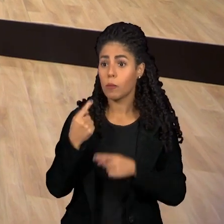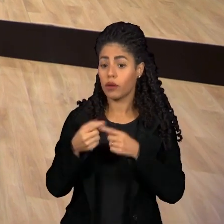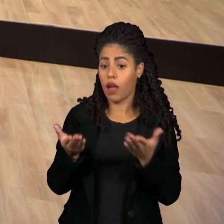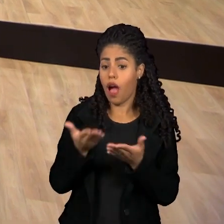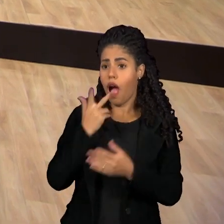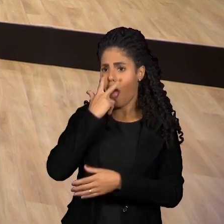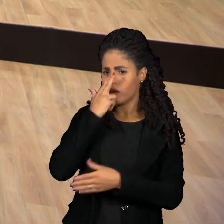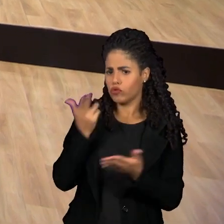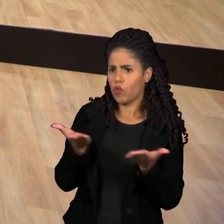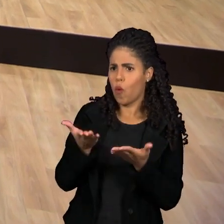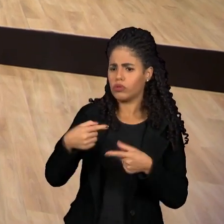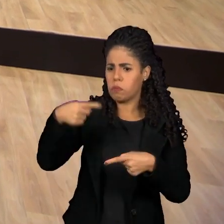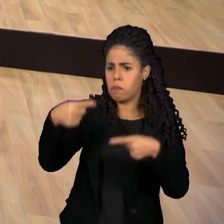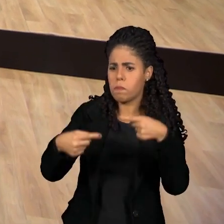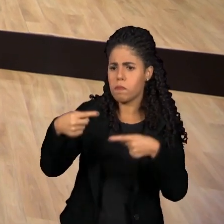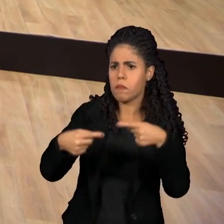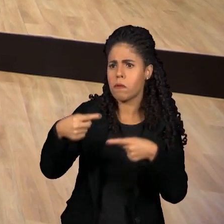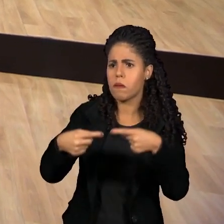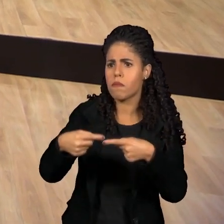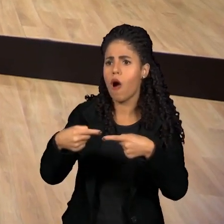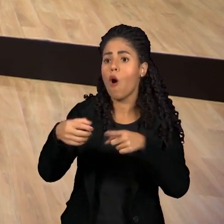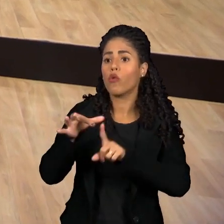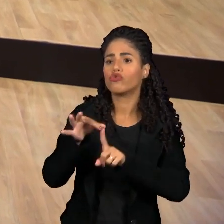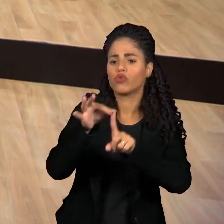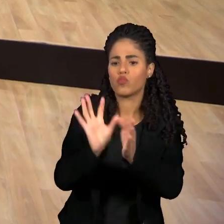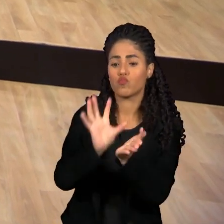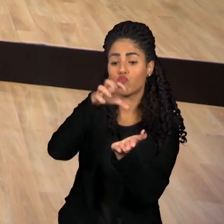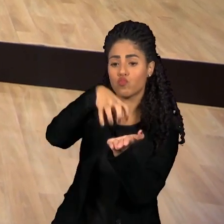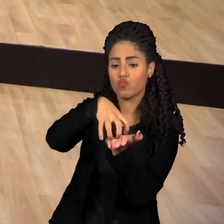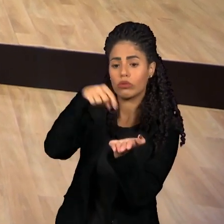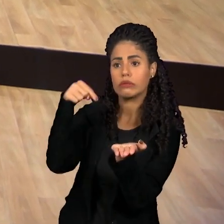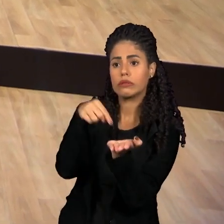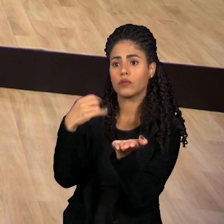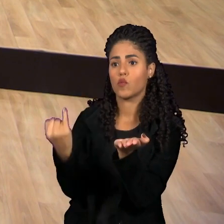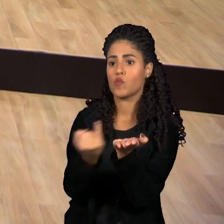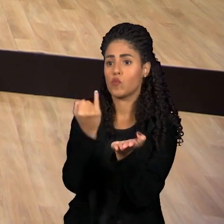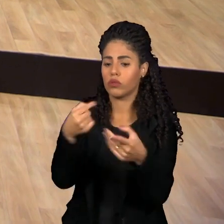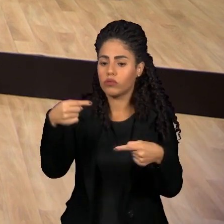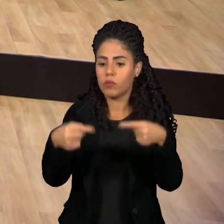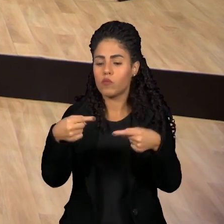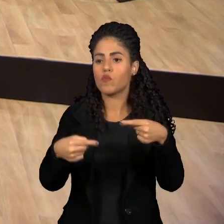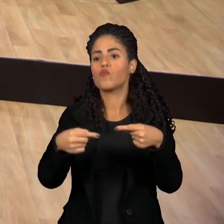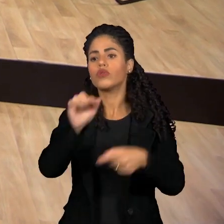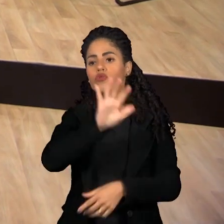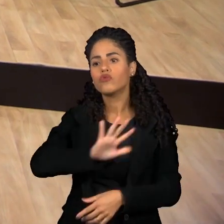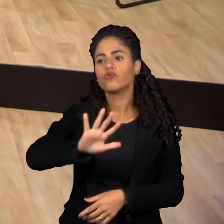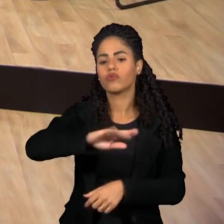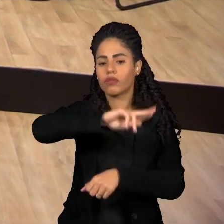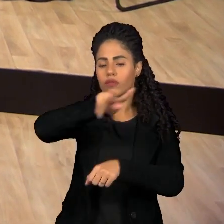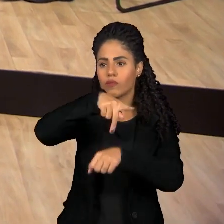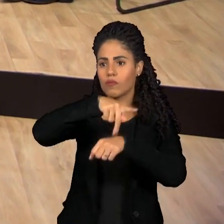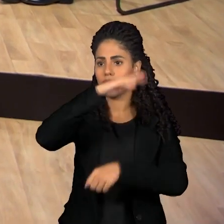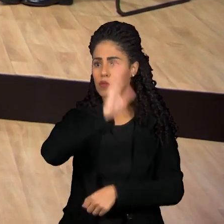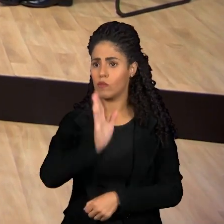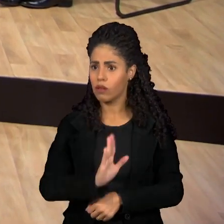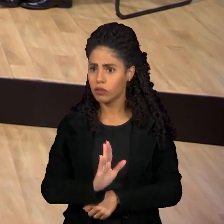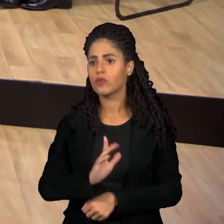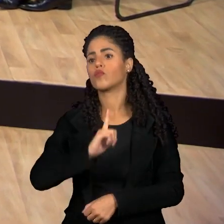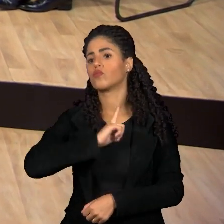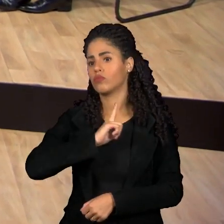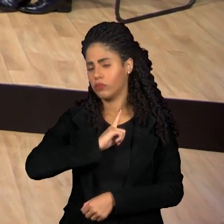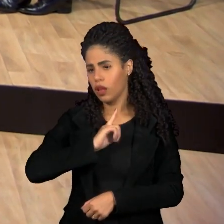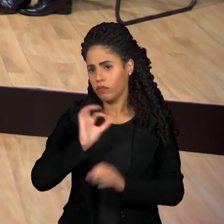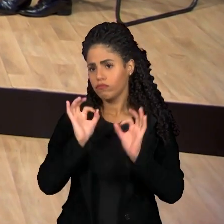hoje, quando a gente discute esse protagonismo do Centrão na política nacional, entre outras razões, né, não estou